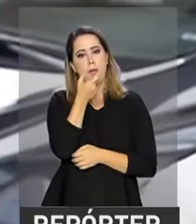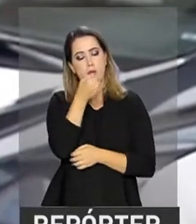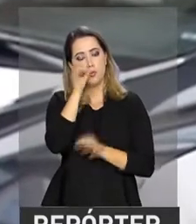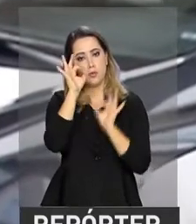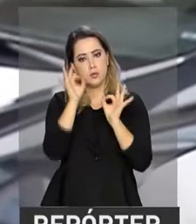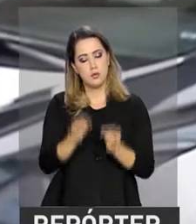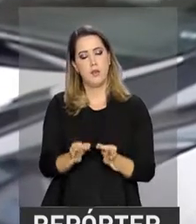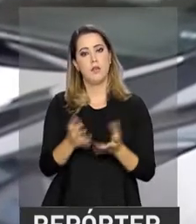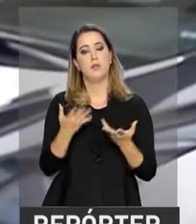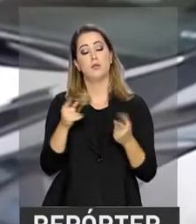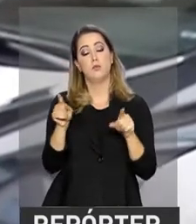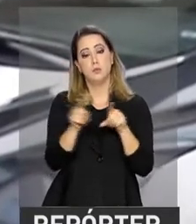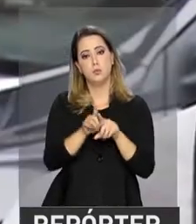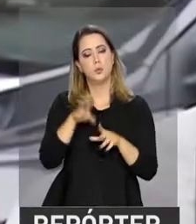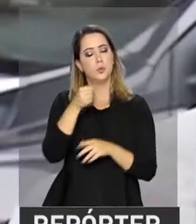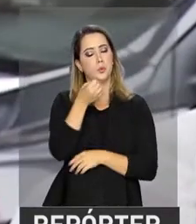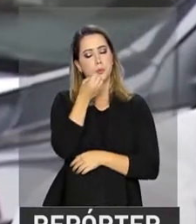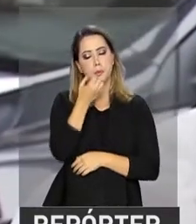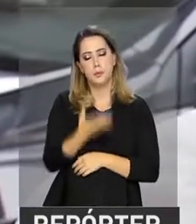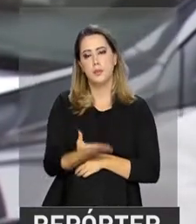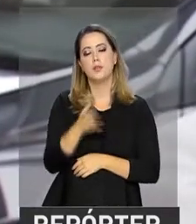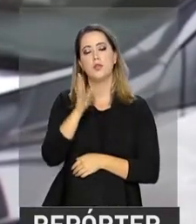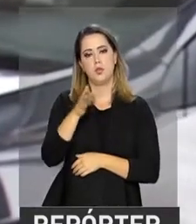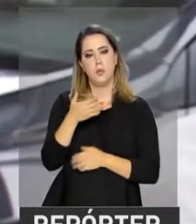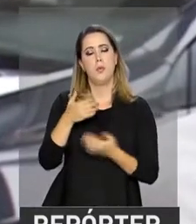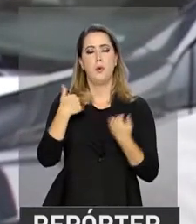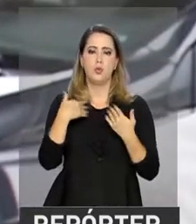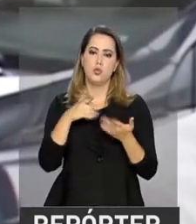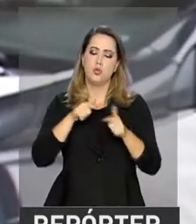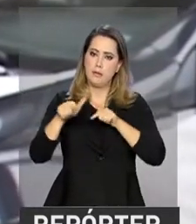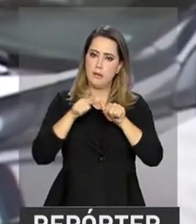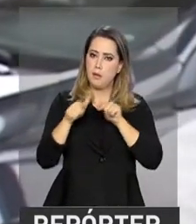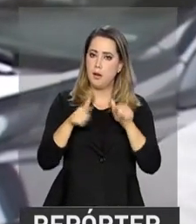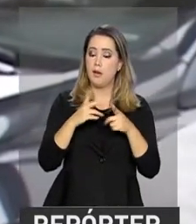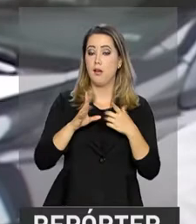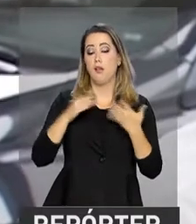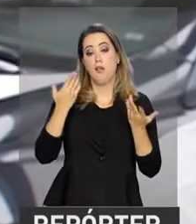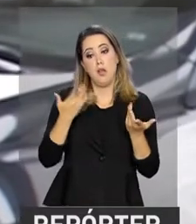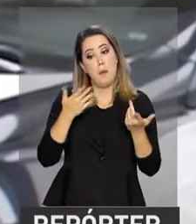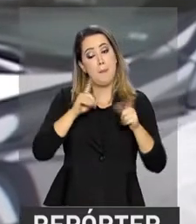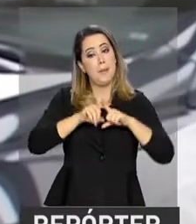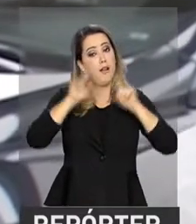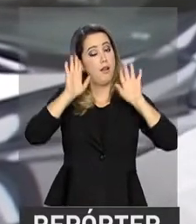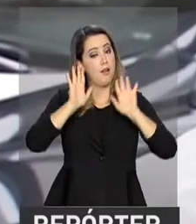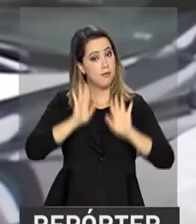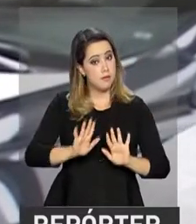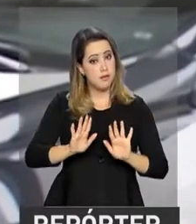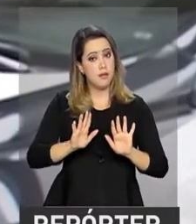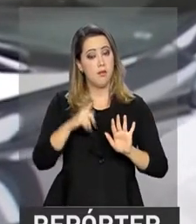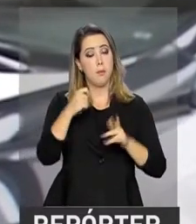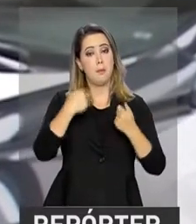medicações, então acho que foi tudo bem. Já pode cumprir uma agenda e a recomendação é cumprir uma agenda um pouquinho